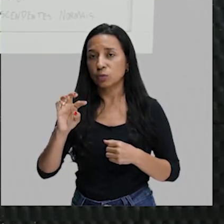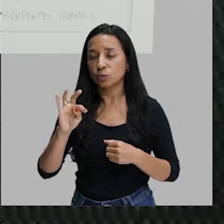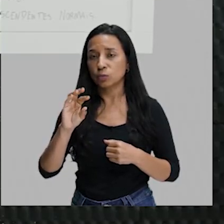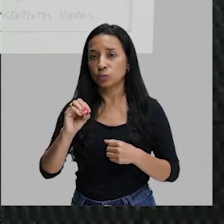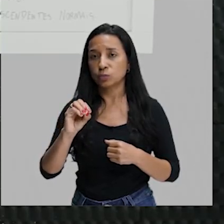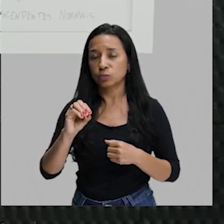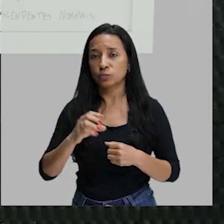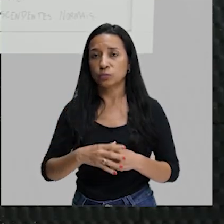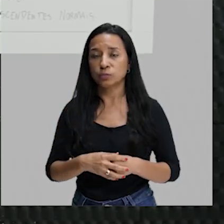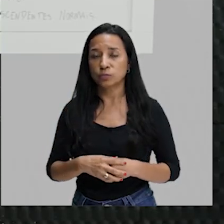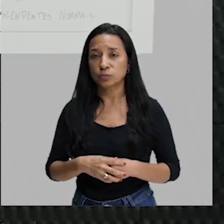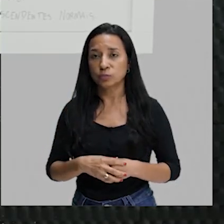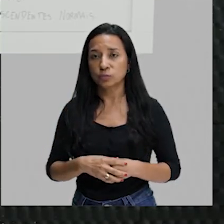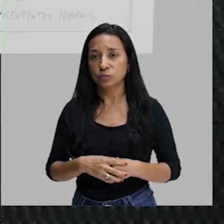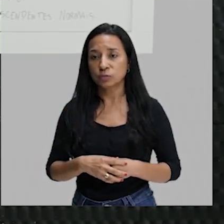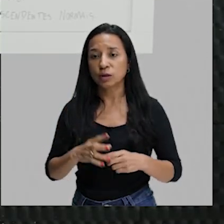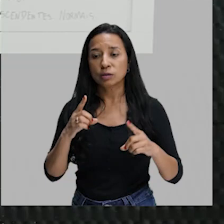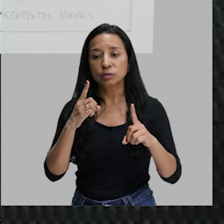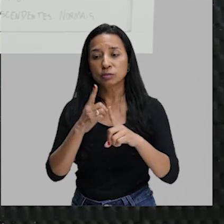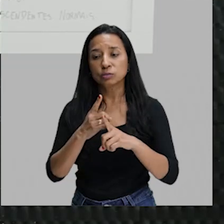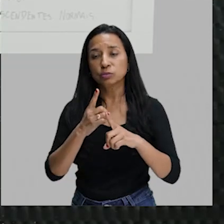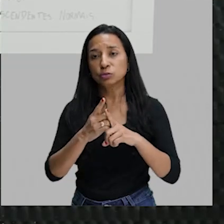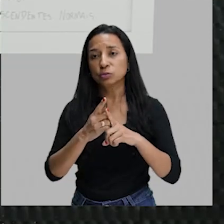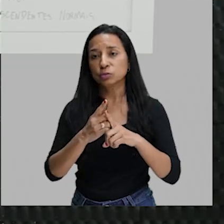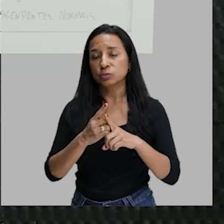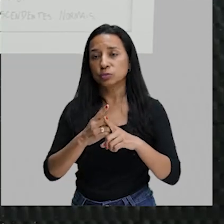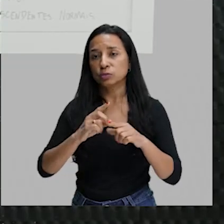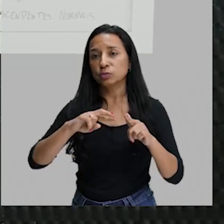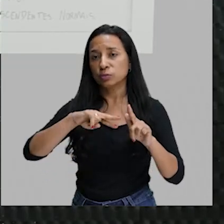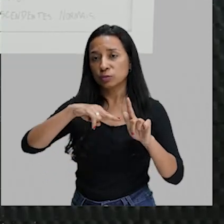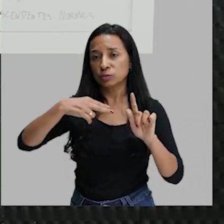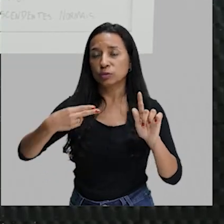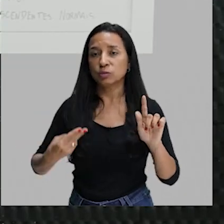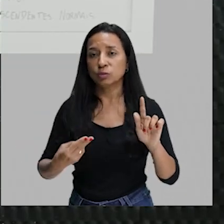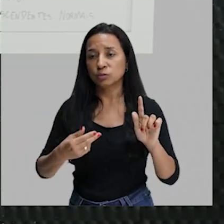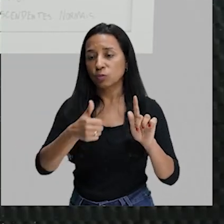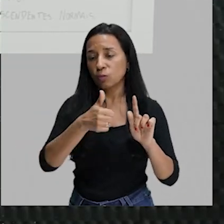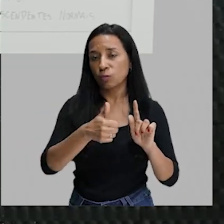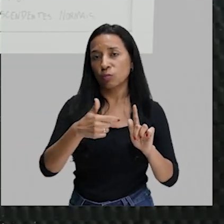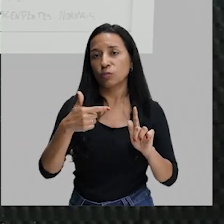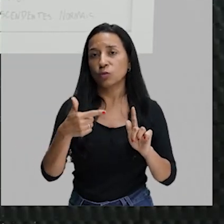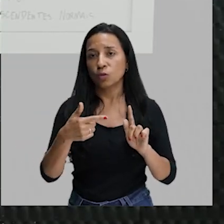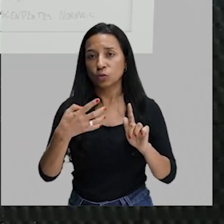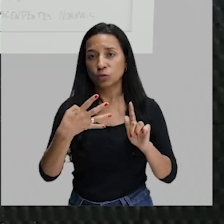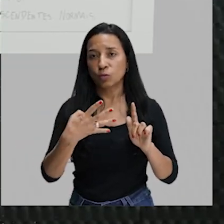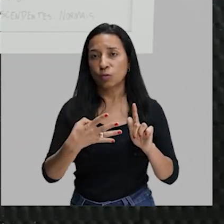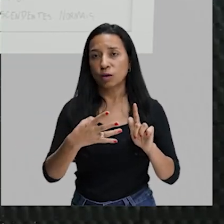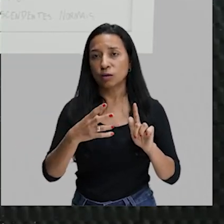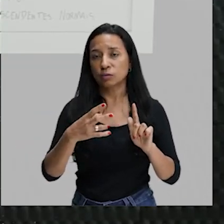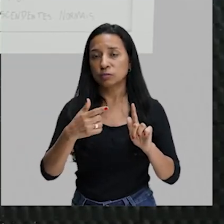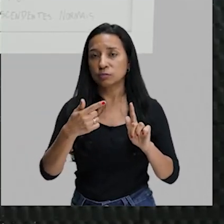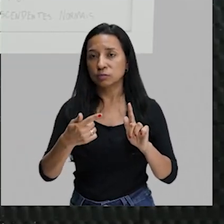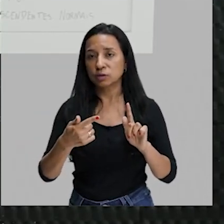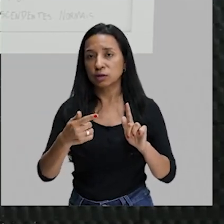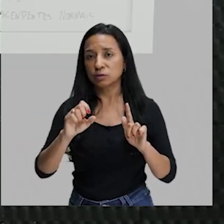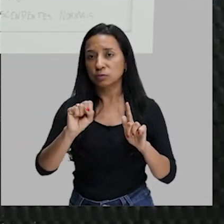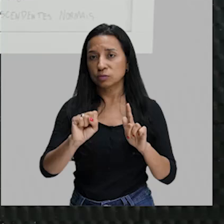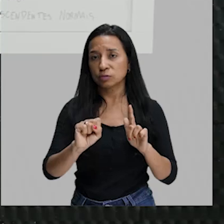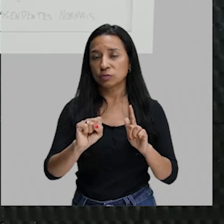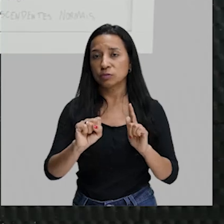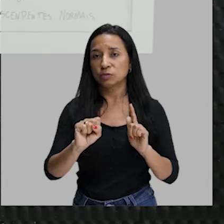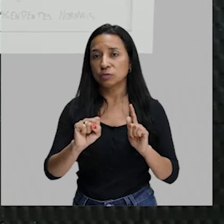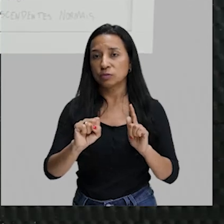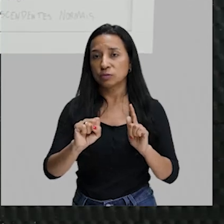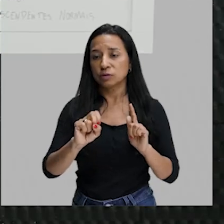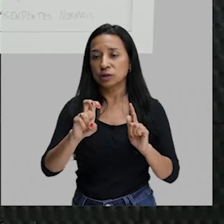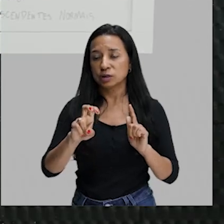certo? Já descobri o genótipo do 1, do 2, do 4, do 7, do 8